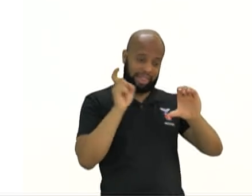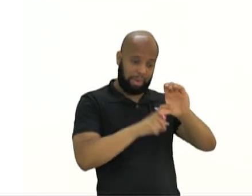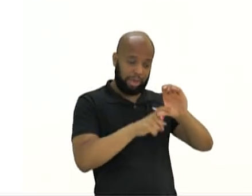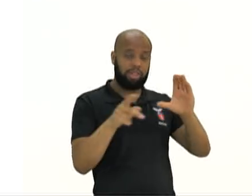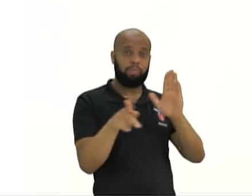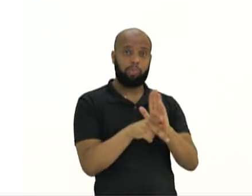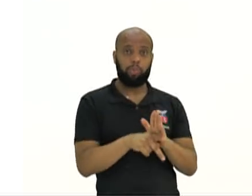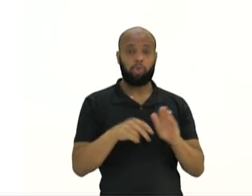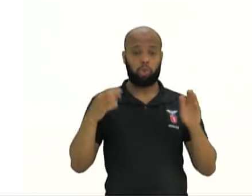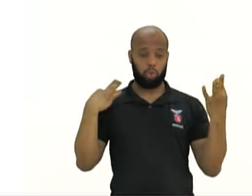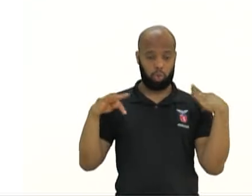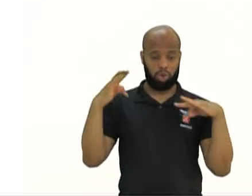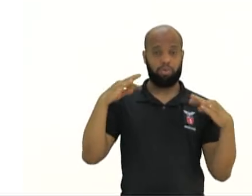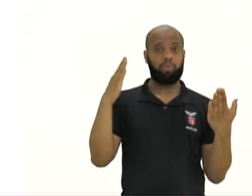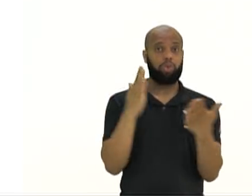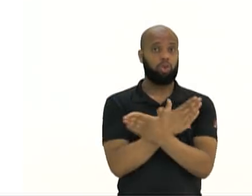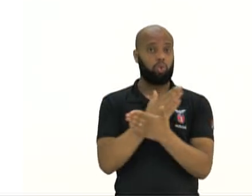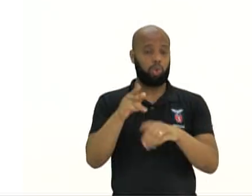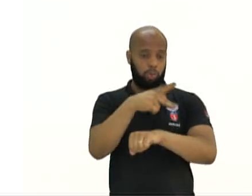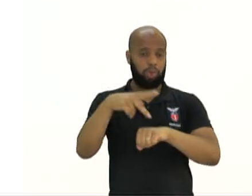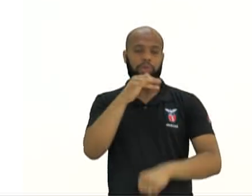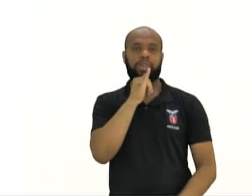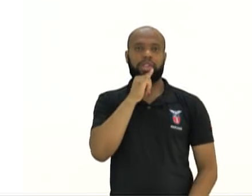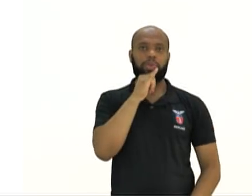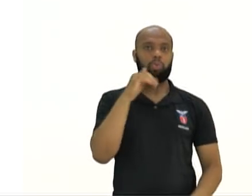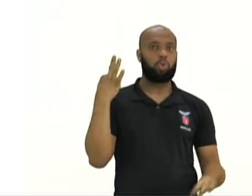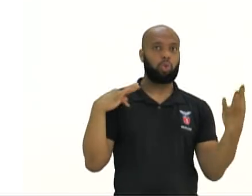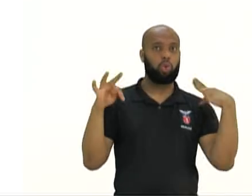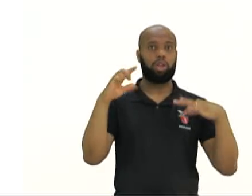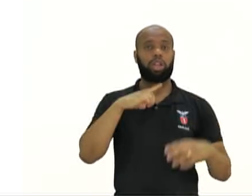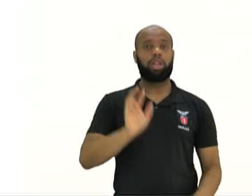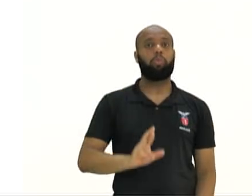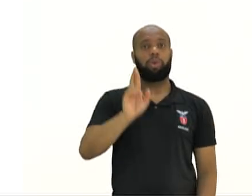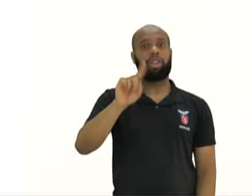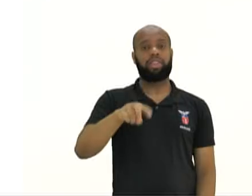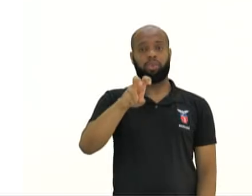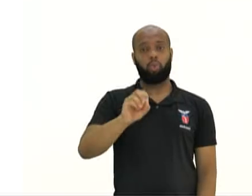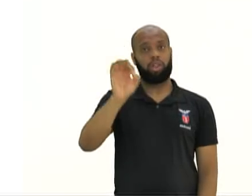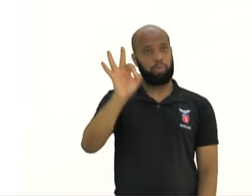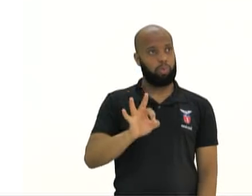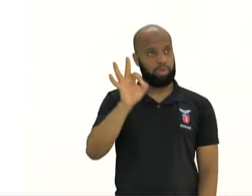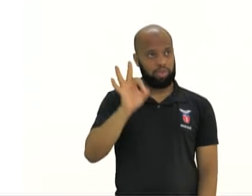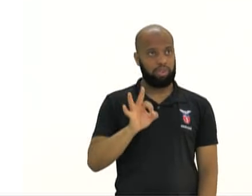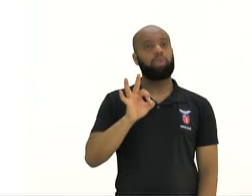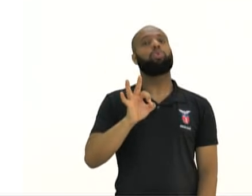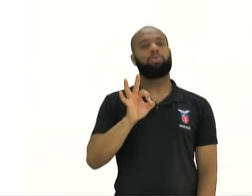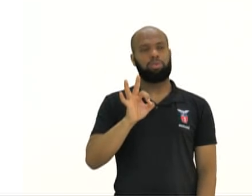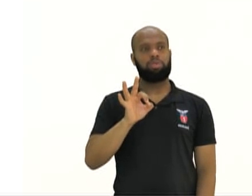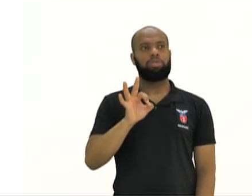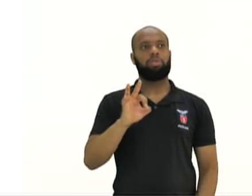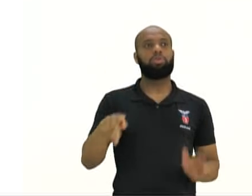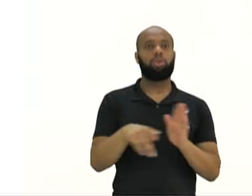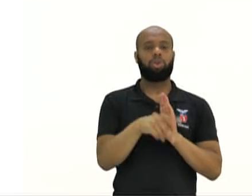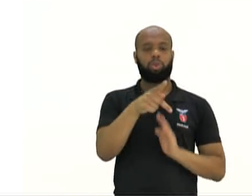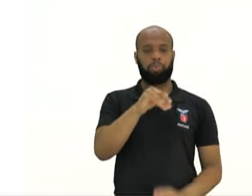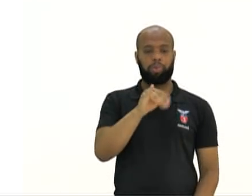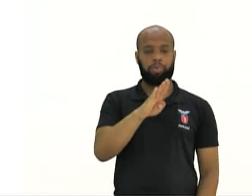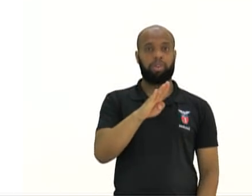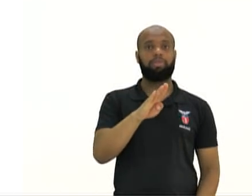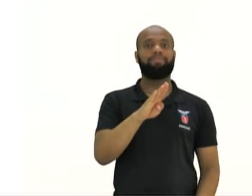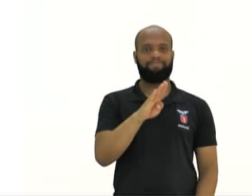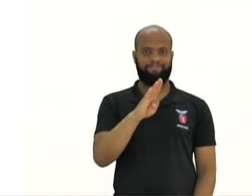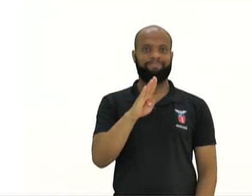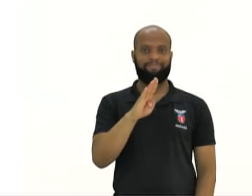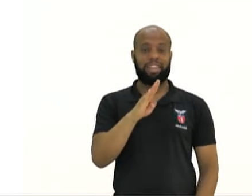turismo. Para alguns, para vocês terem uma ideia, o turismo representa 50%, né, do PIB, do Produto Interno